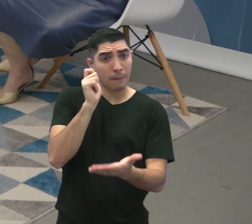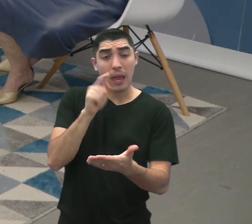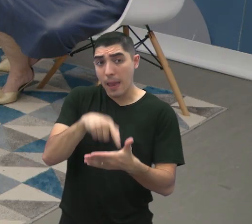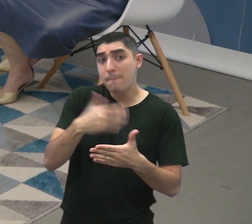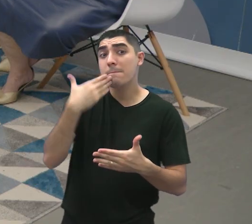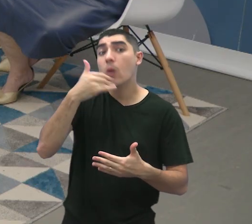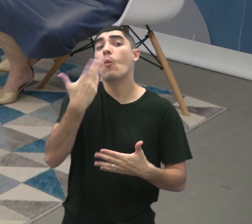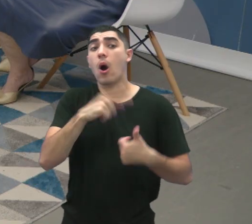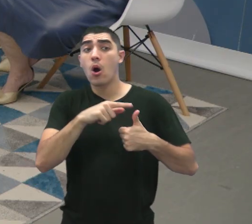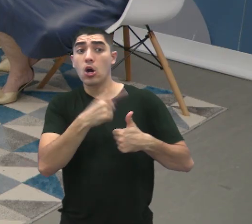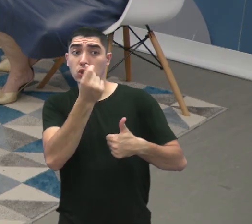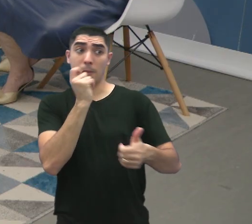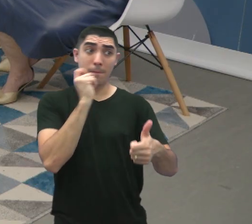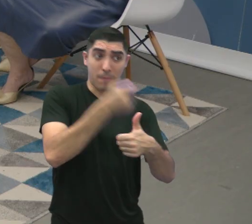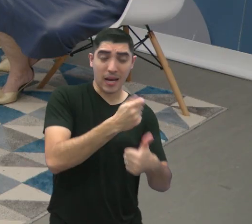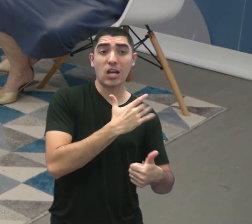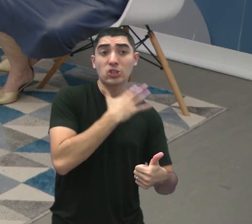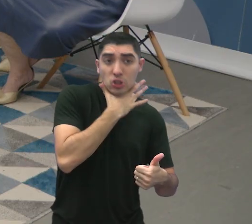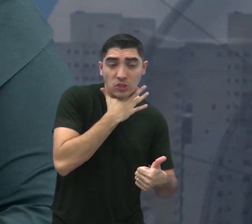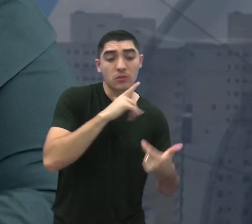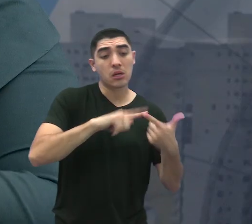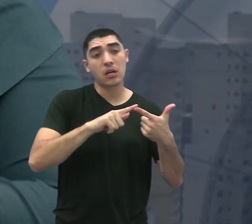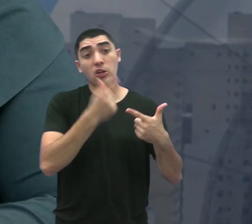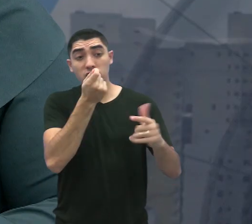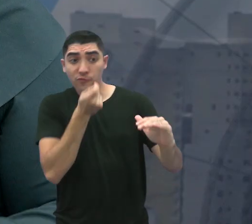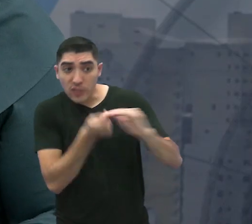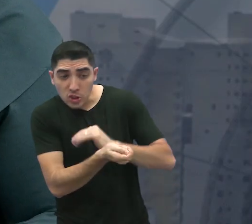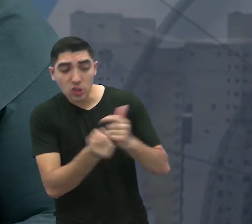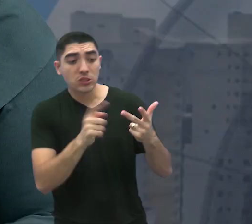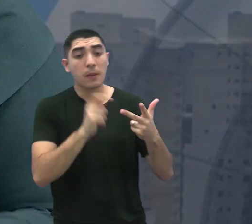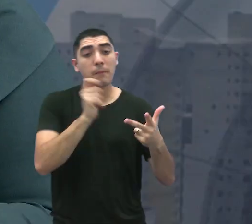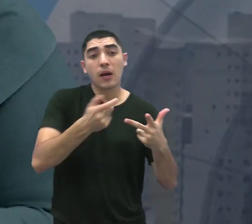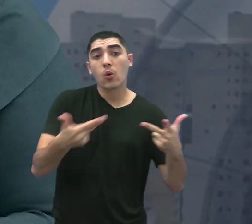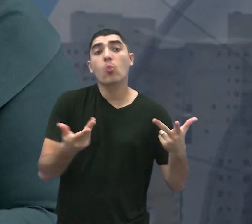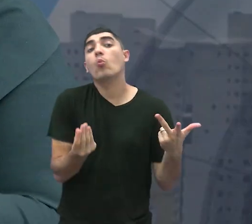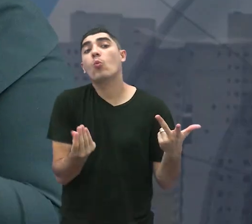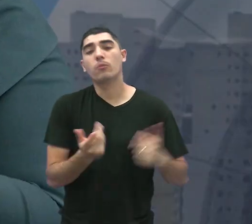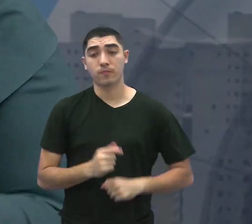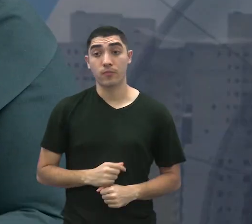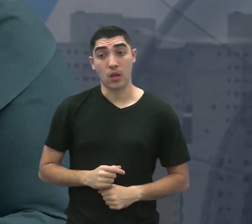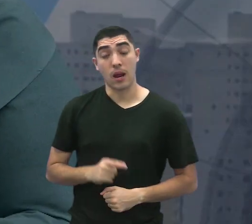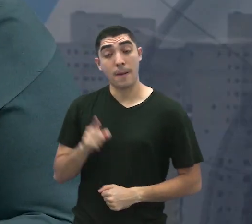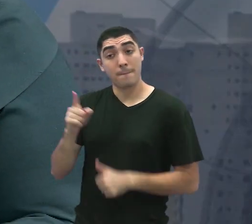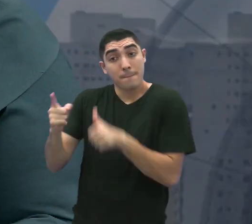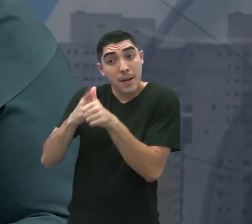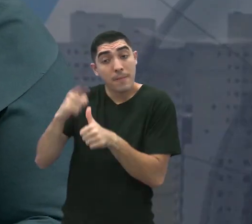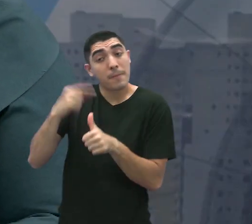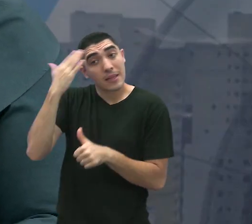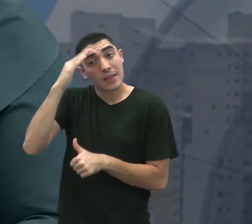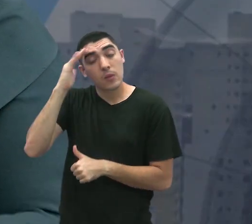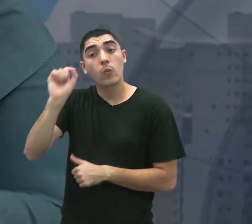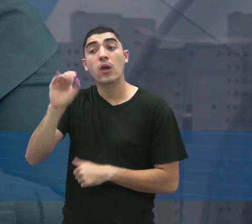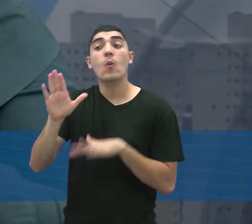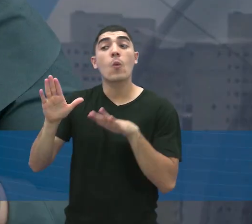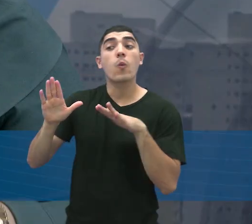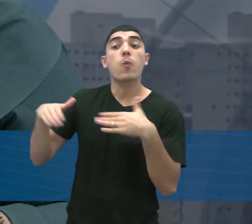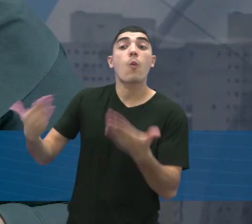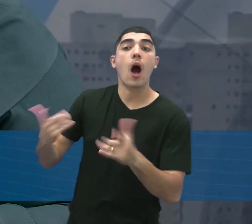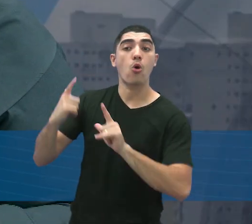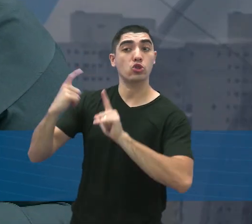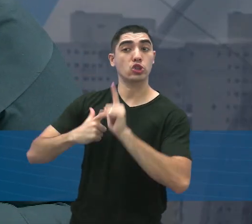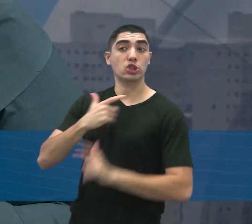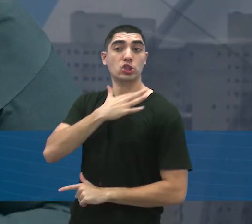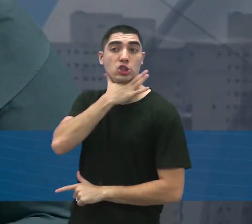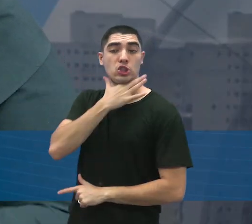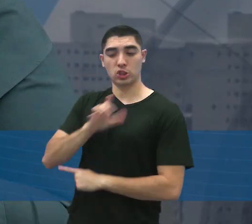investir, né, guardar para as despesas futuras? Eu penso que o primeiro ponto é entender de que dívida que a gente está falando. Se nós